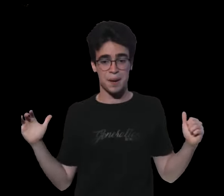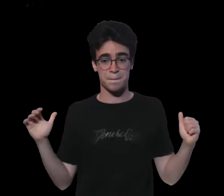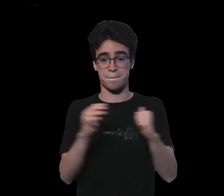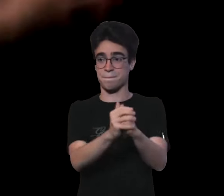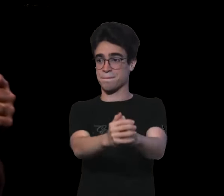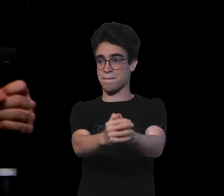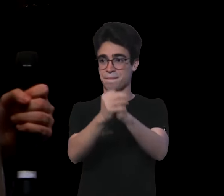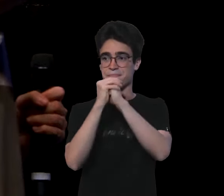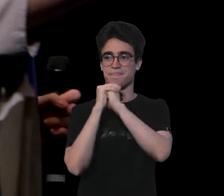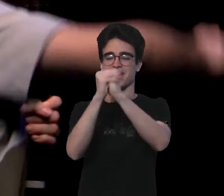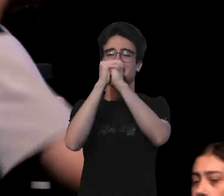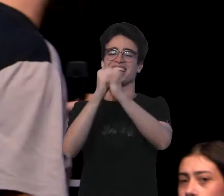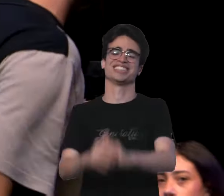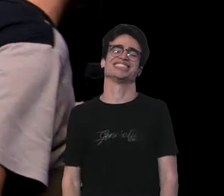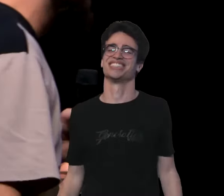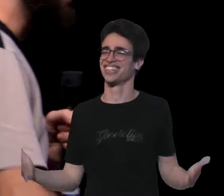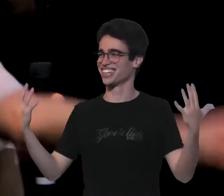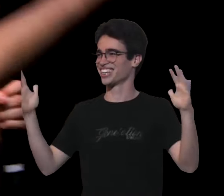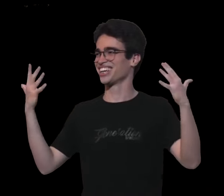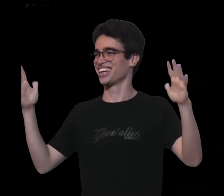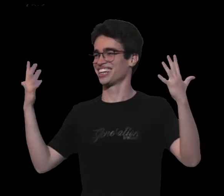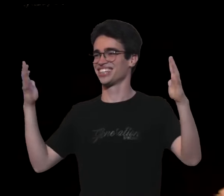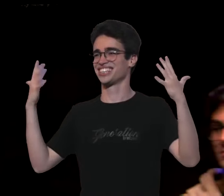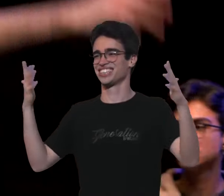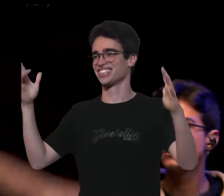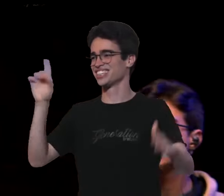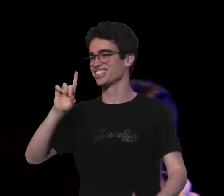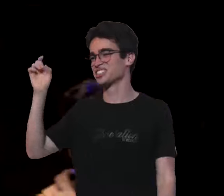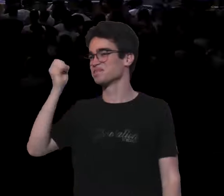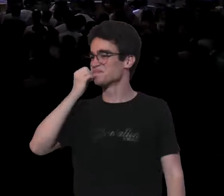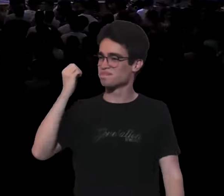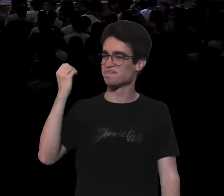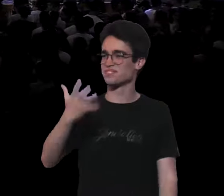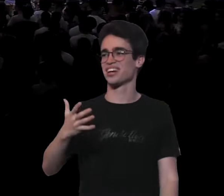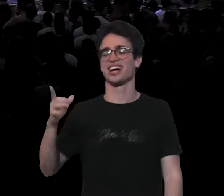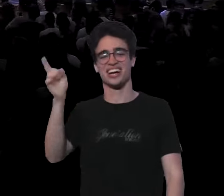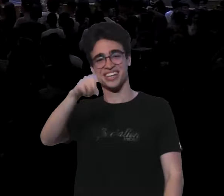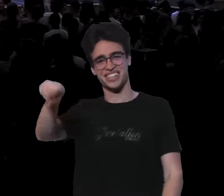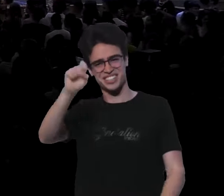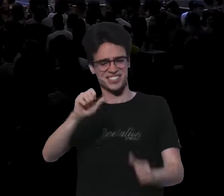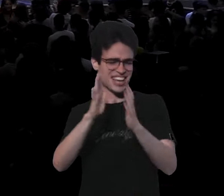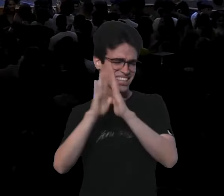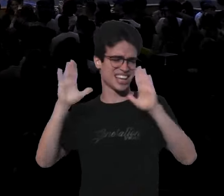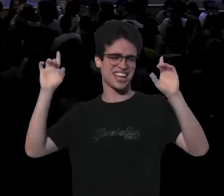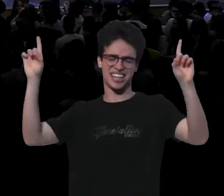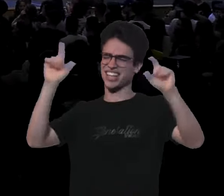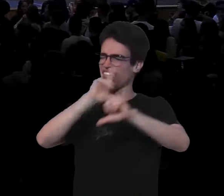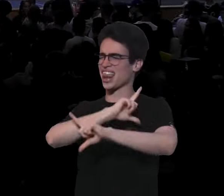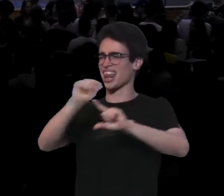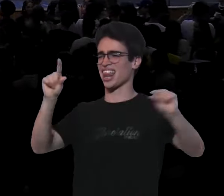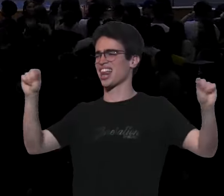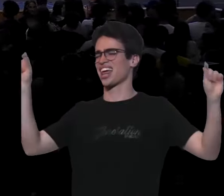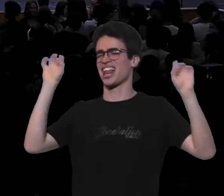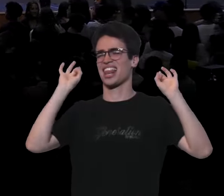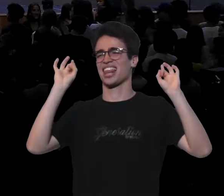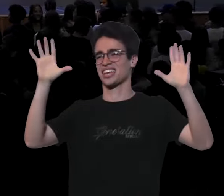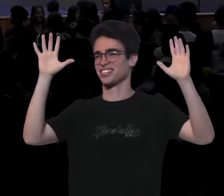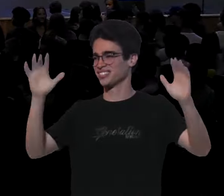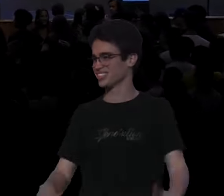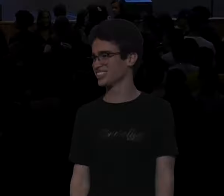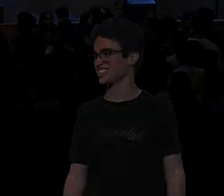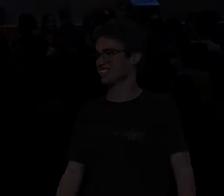amém, amém. Aplaude ao Senhor, Deus é bom, que Deus abençoe a sua vida. Quem quiser adorar a Deus, adora. Quem quiser ir para casa, vai na paz de Jesus.